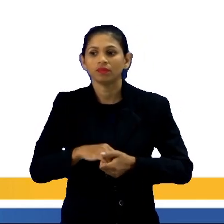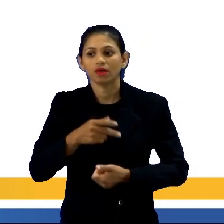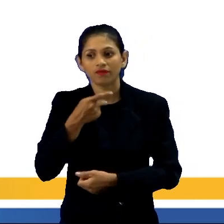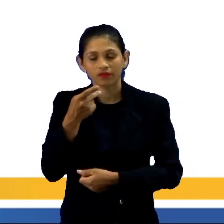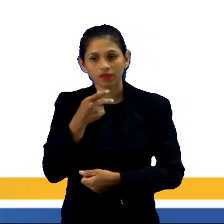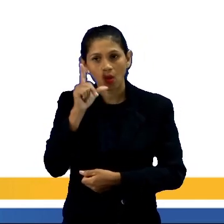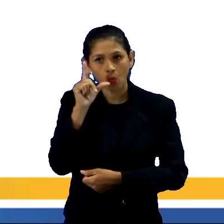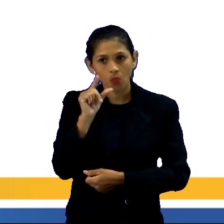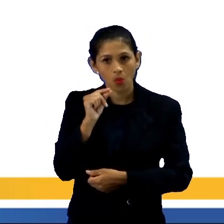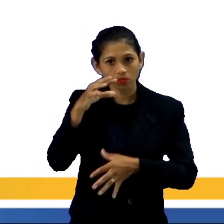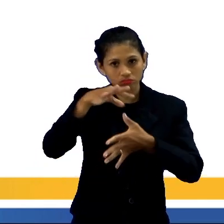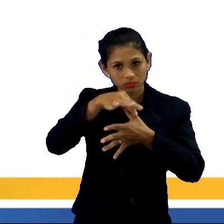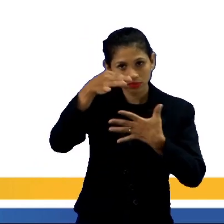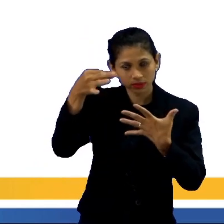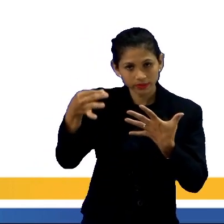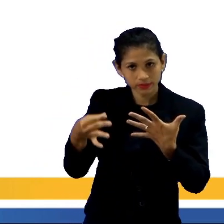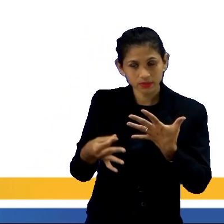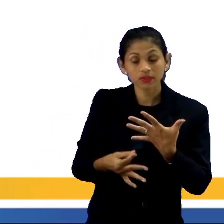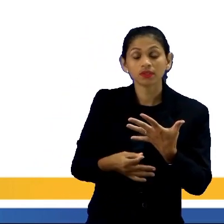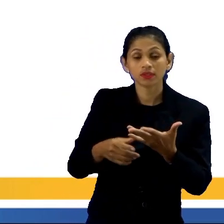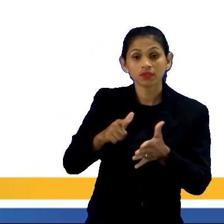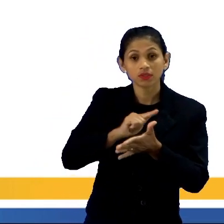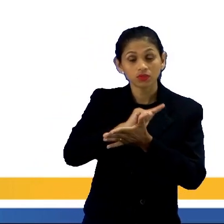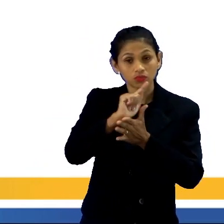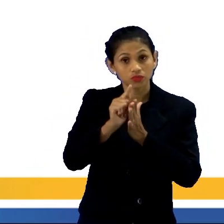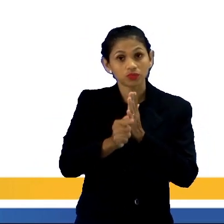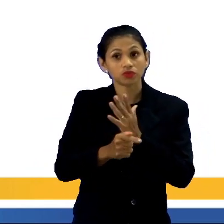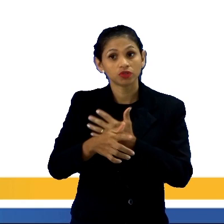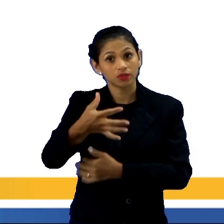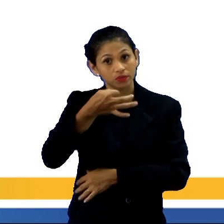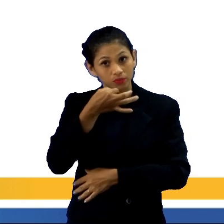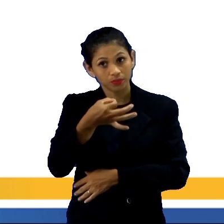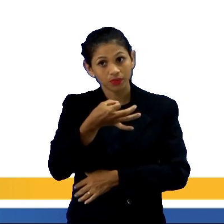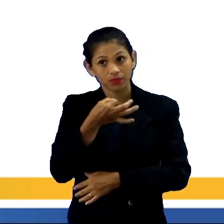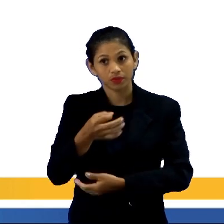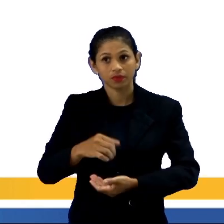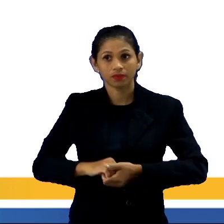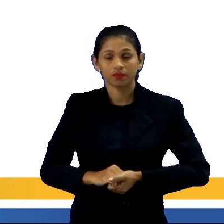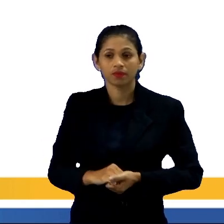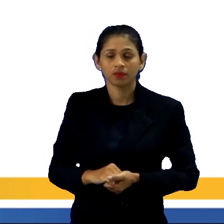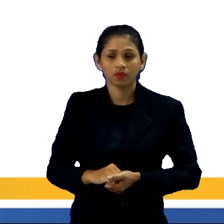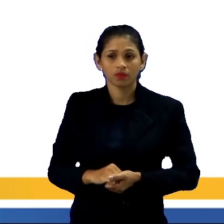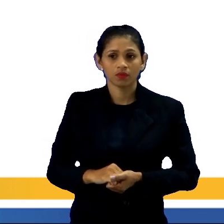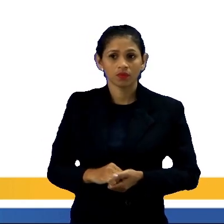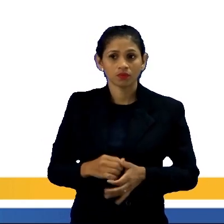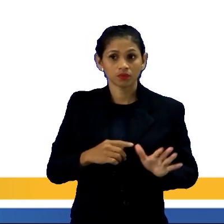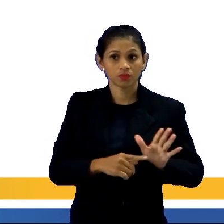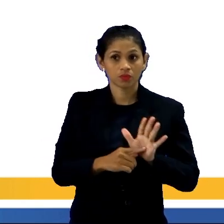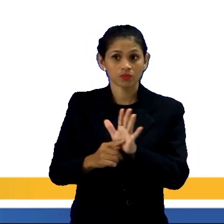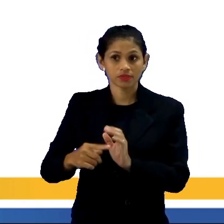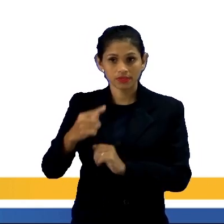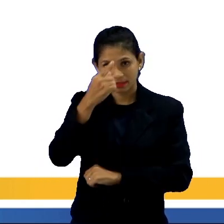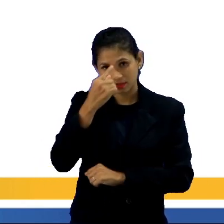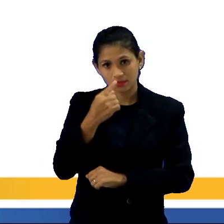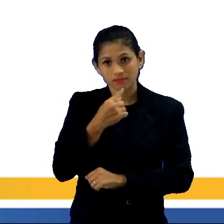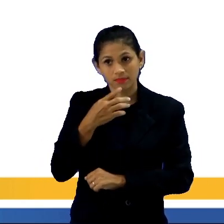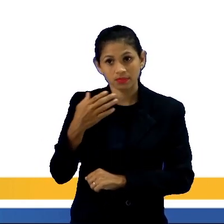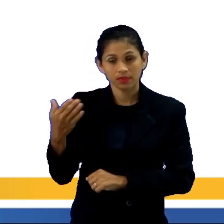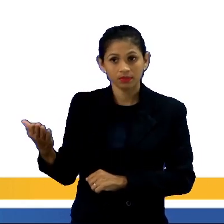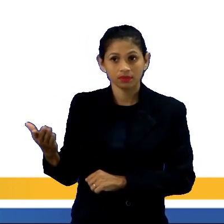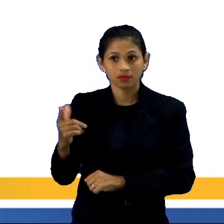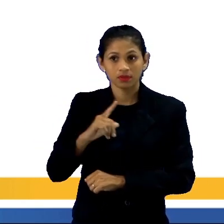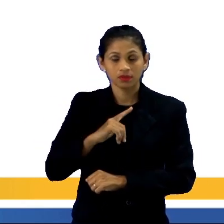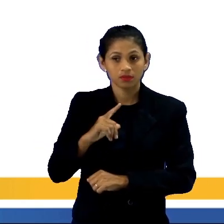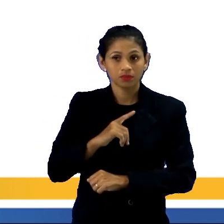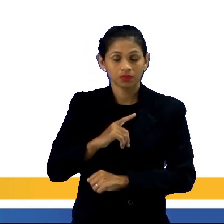um pouquinho dessas características do gênero, tá? Como eu disse, como vocês estão vendo na tela de vocês, é um texto da